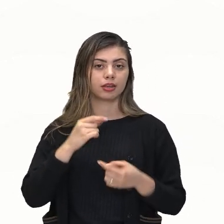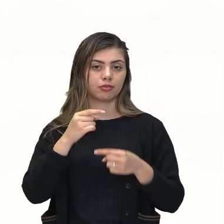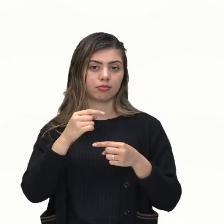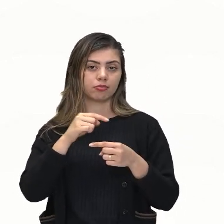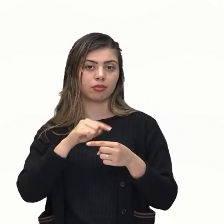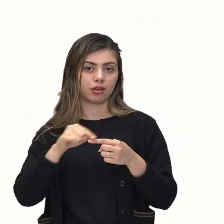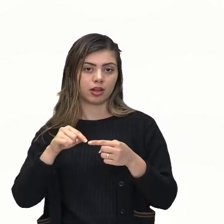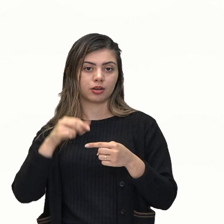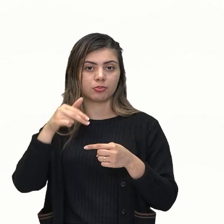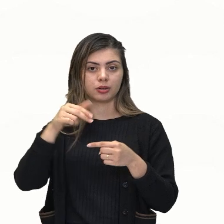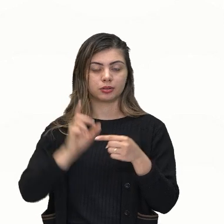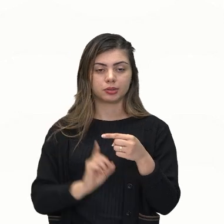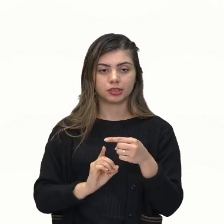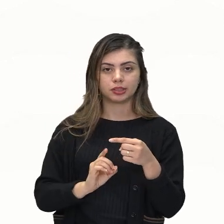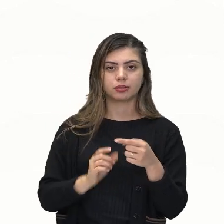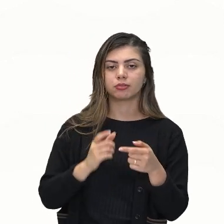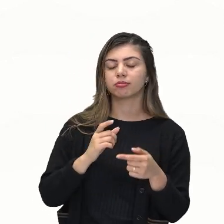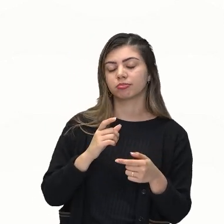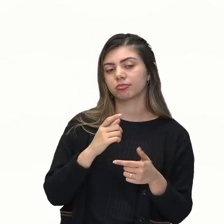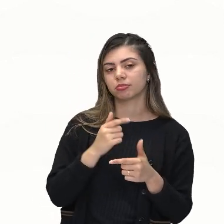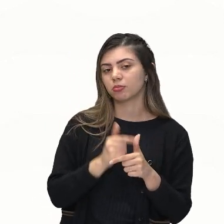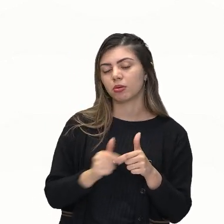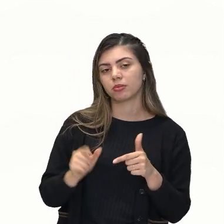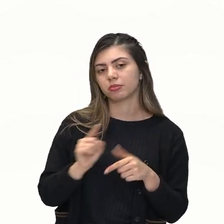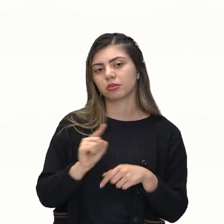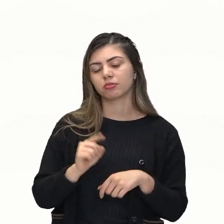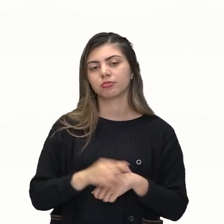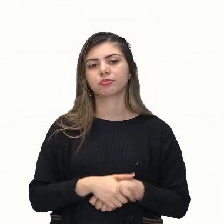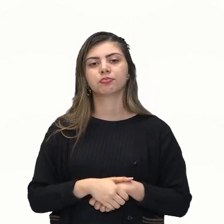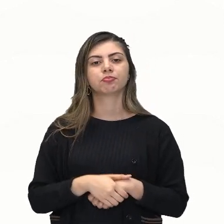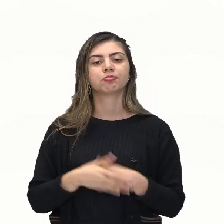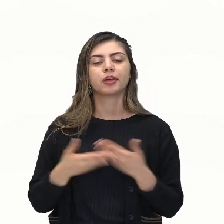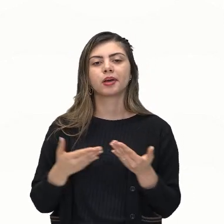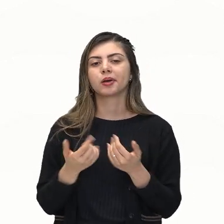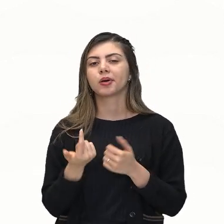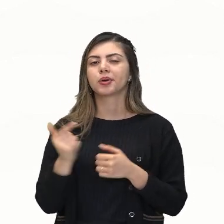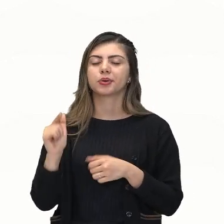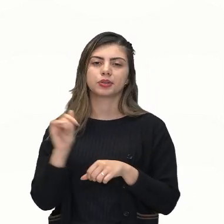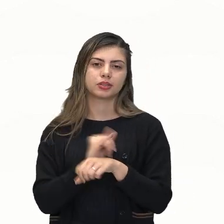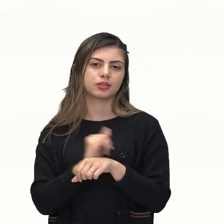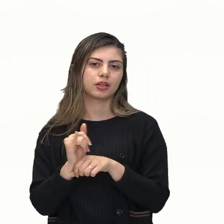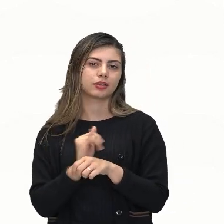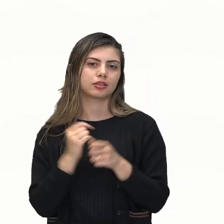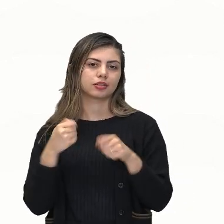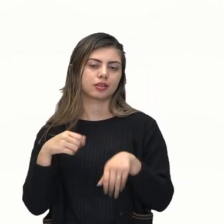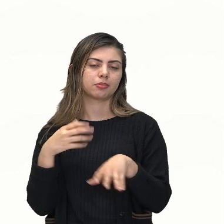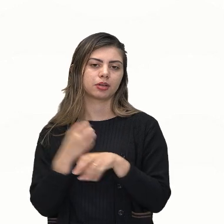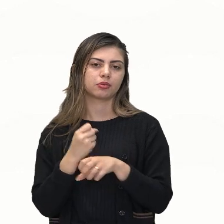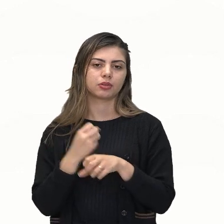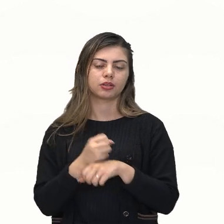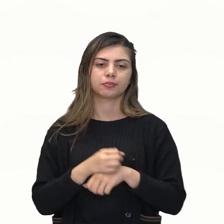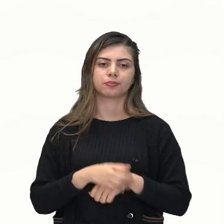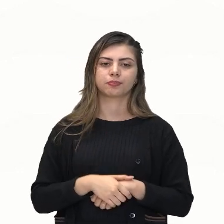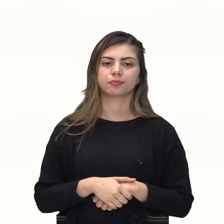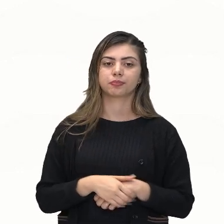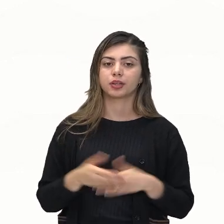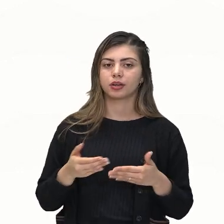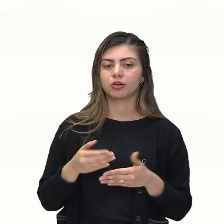Tem problema? Não tem. Vamos resolver de uma outra maneira. Olha lá, vou apagar aqui, ó, tá?